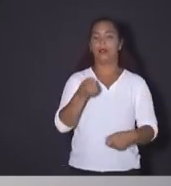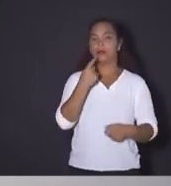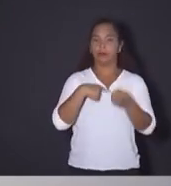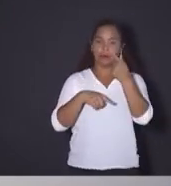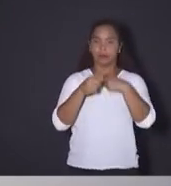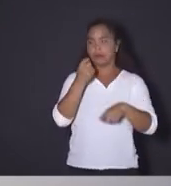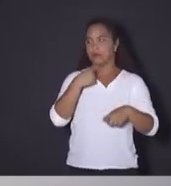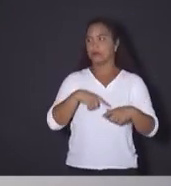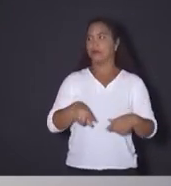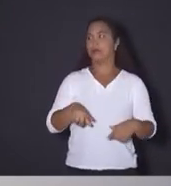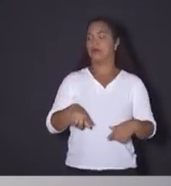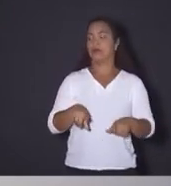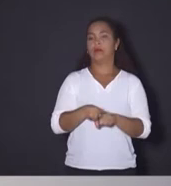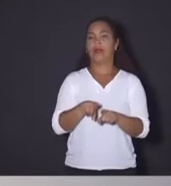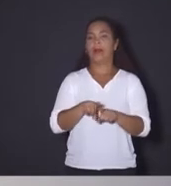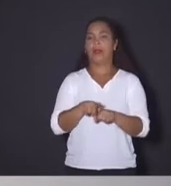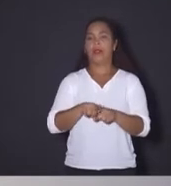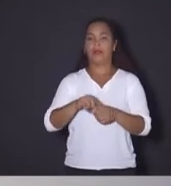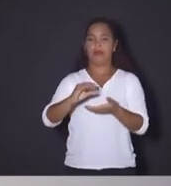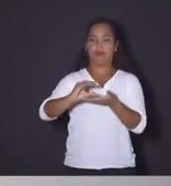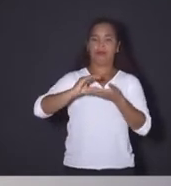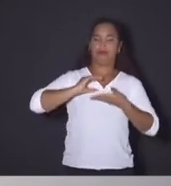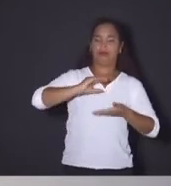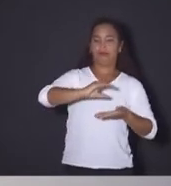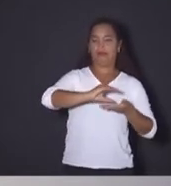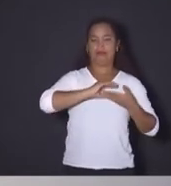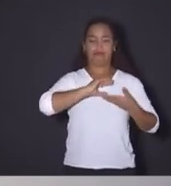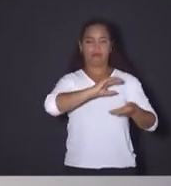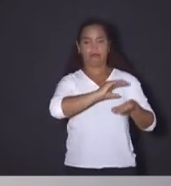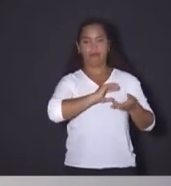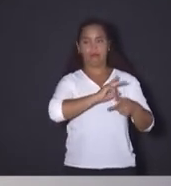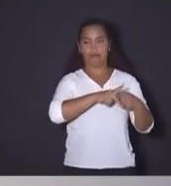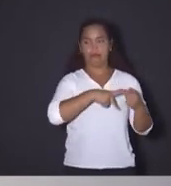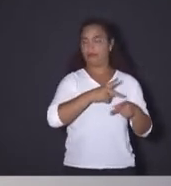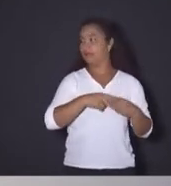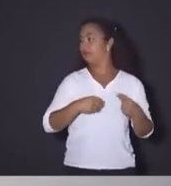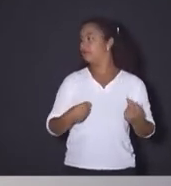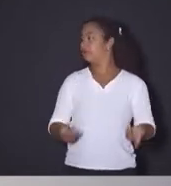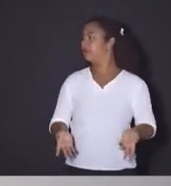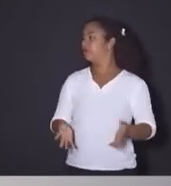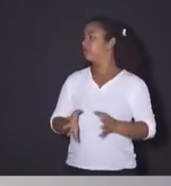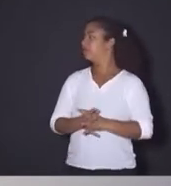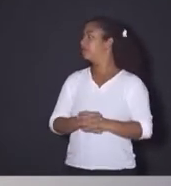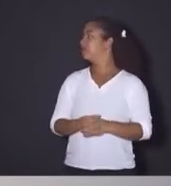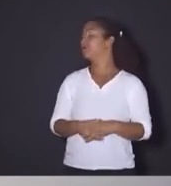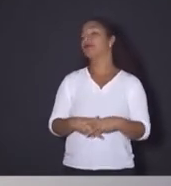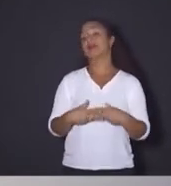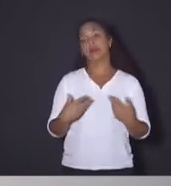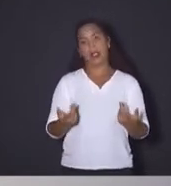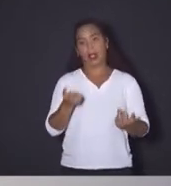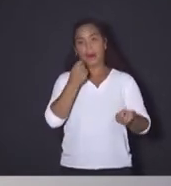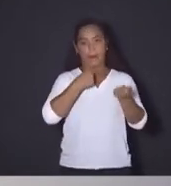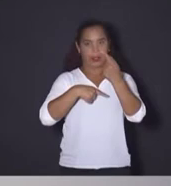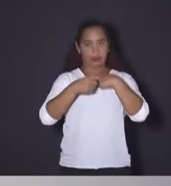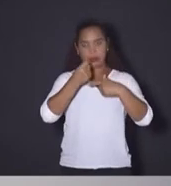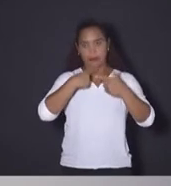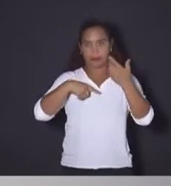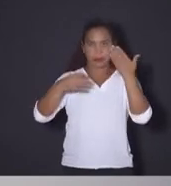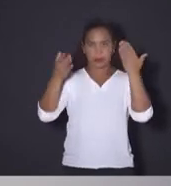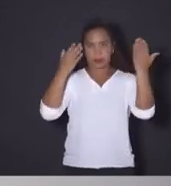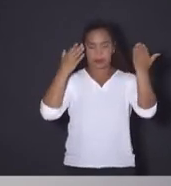em larga escala para que eles ganhem alguns benefícios nesse processo né e aí que os medicamentos psiquiátricos estão